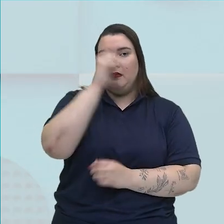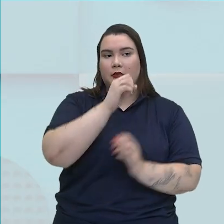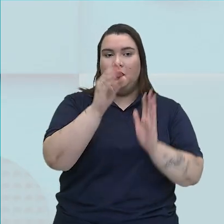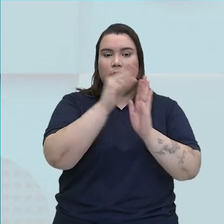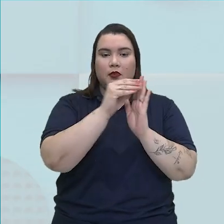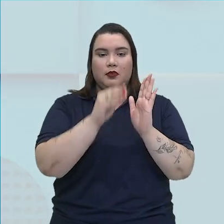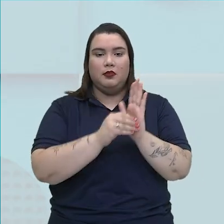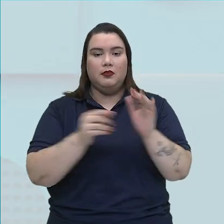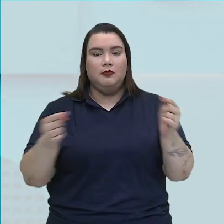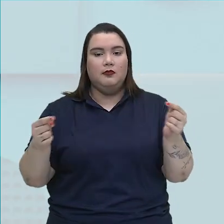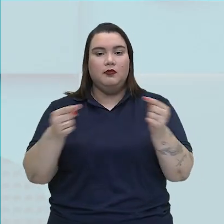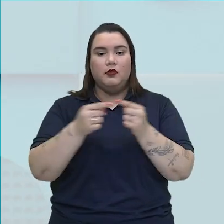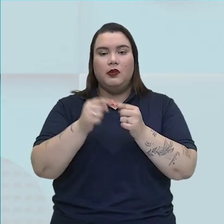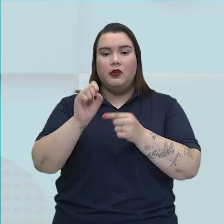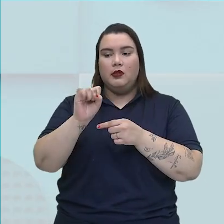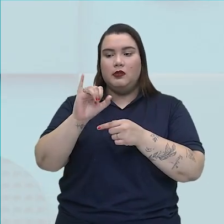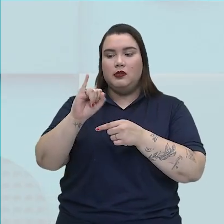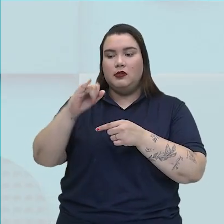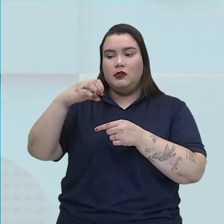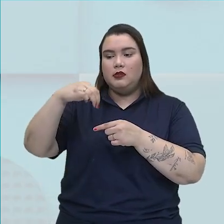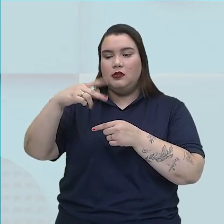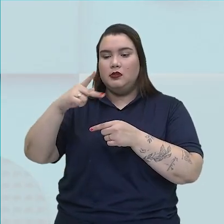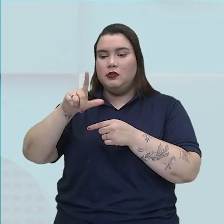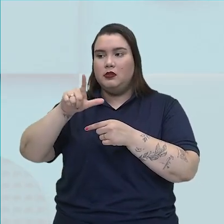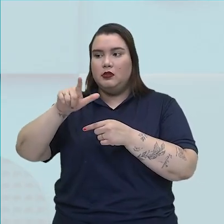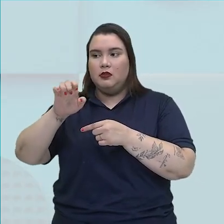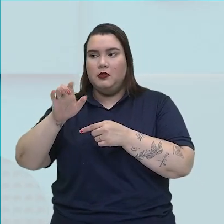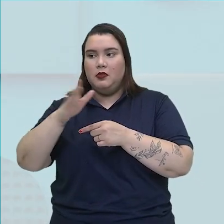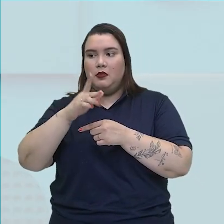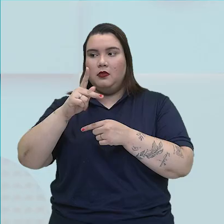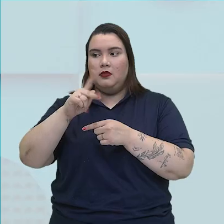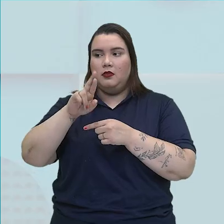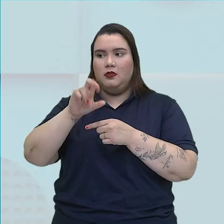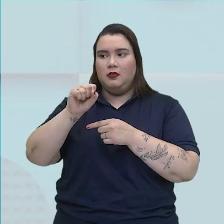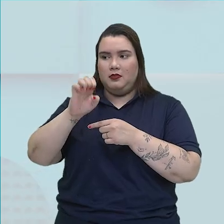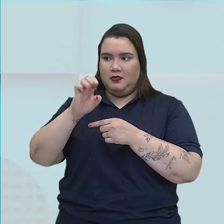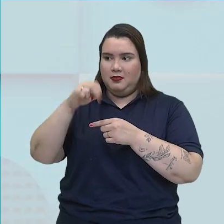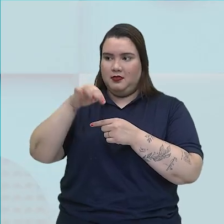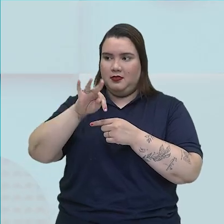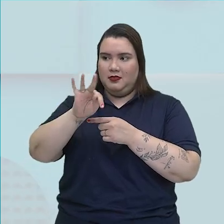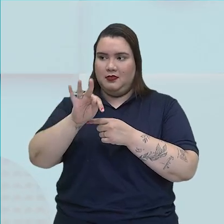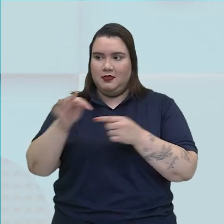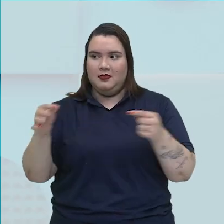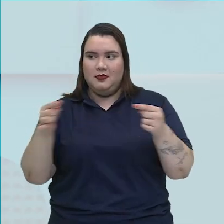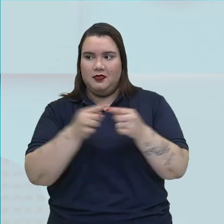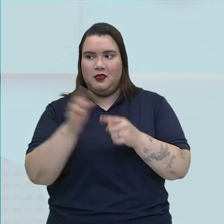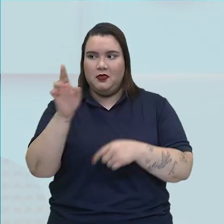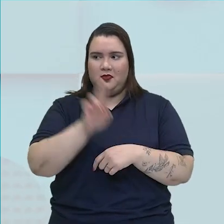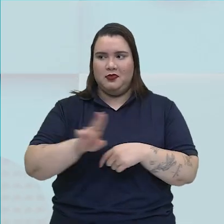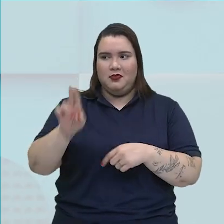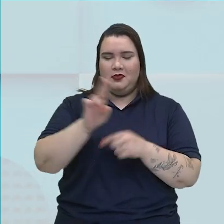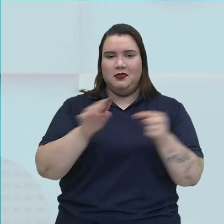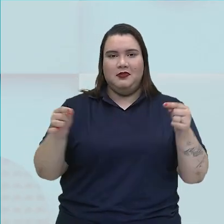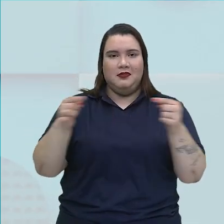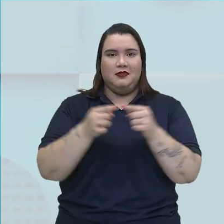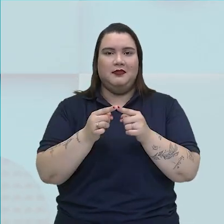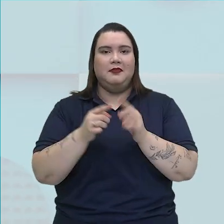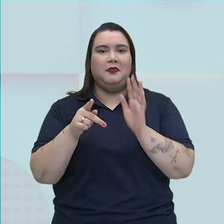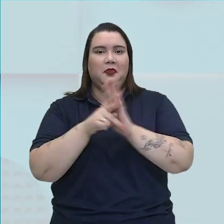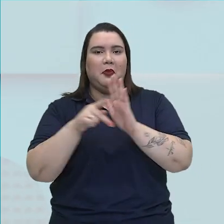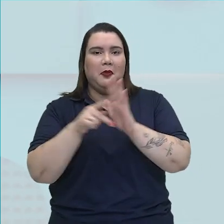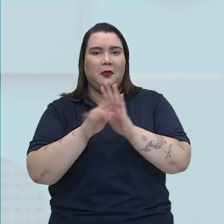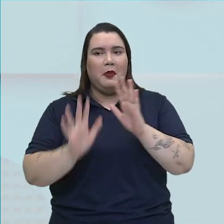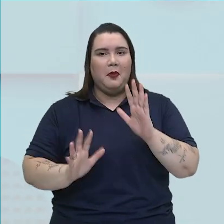do simple present, esse tempo verbal que é utilizado para falar sobre fatos, sobre